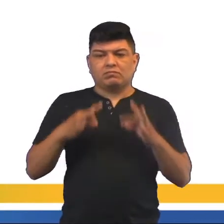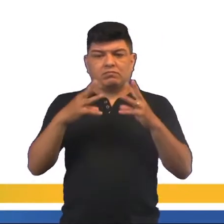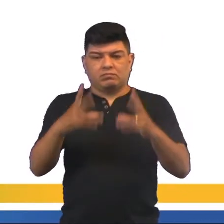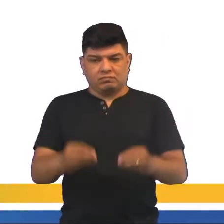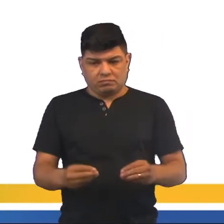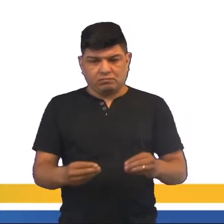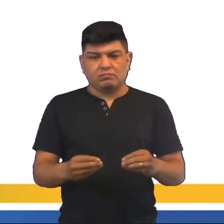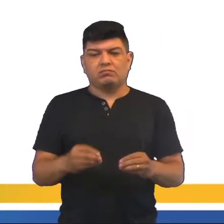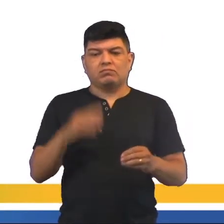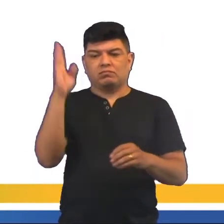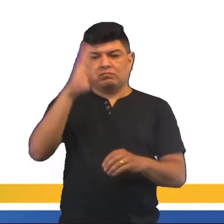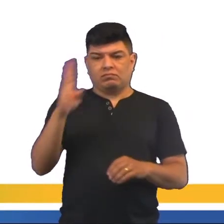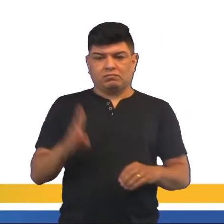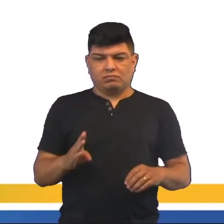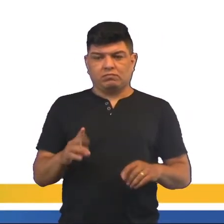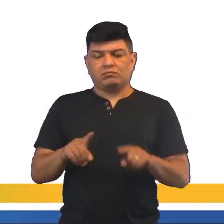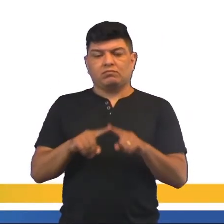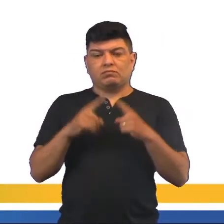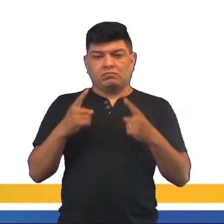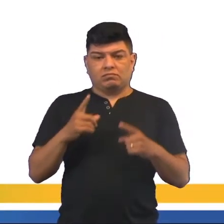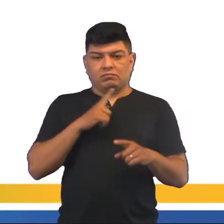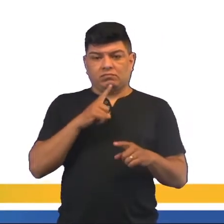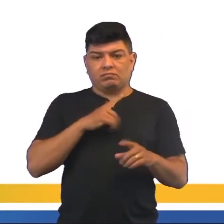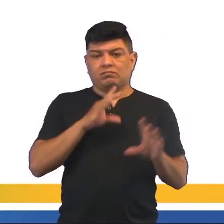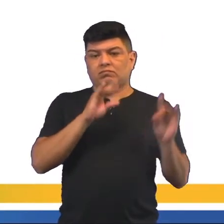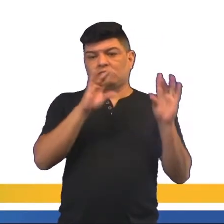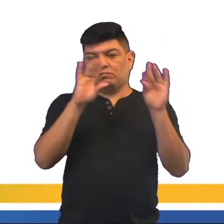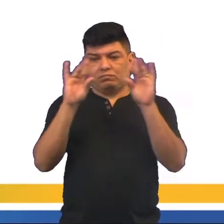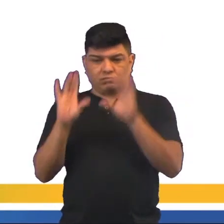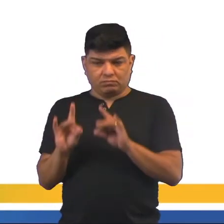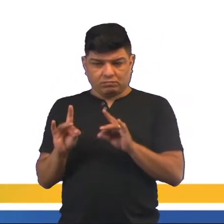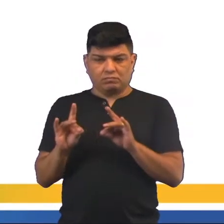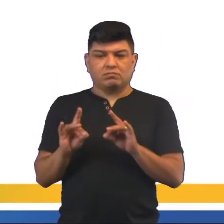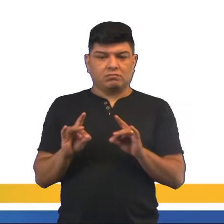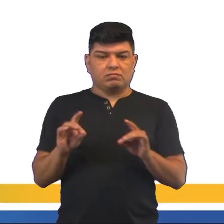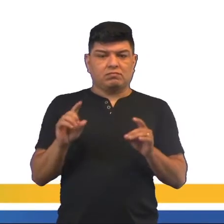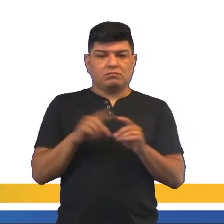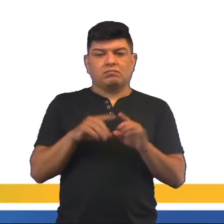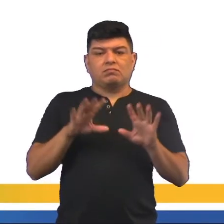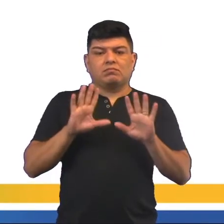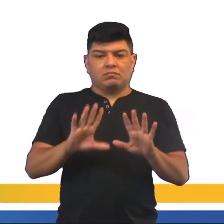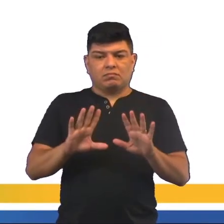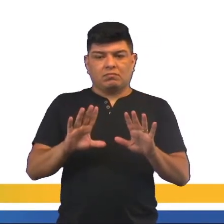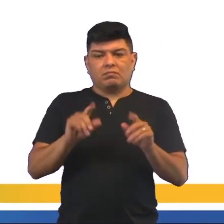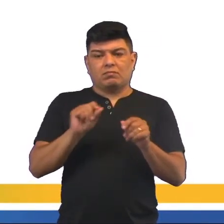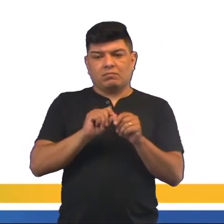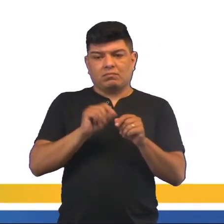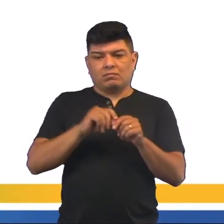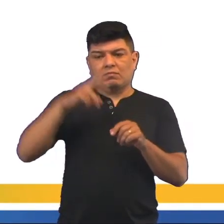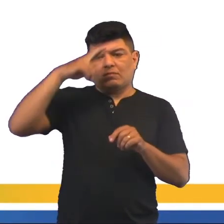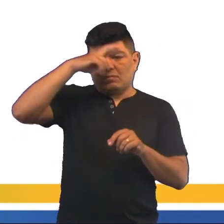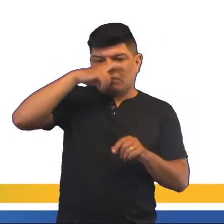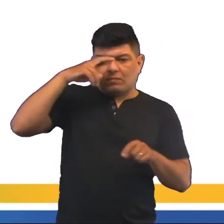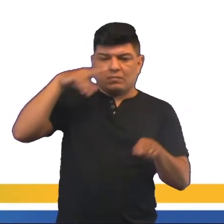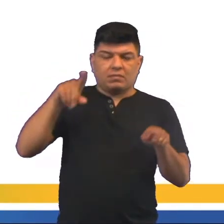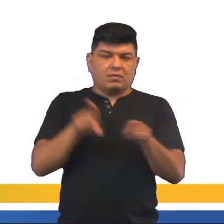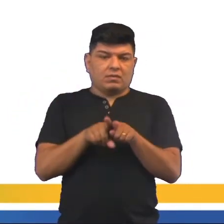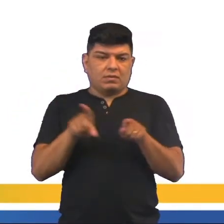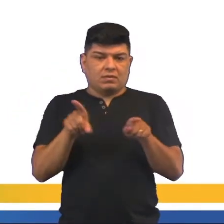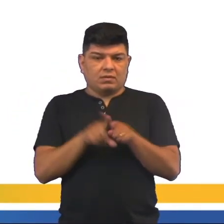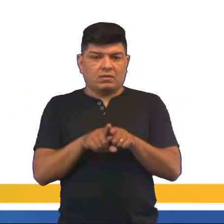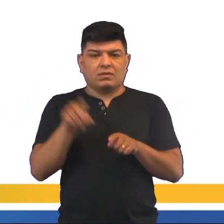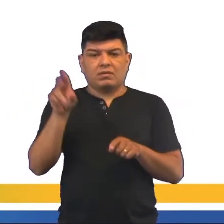toda a biodiversidade brasileira, tem órgãos bem específicos para regulamentar, fiscalizar